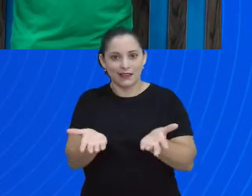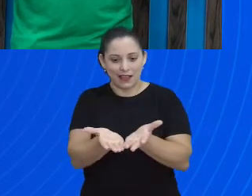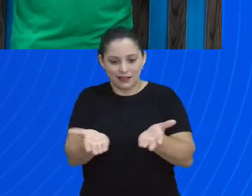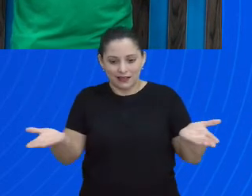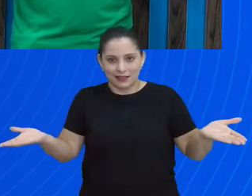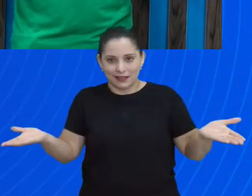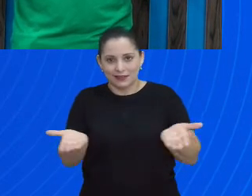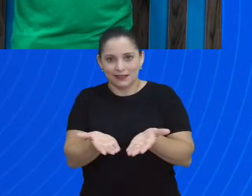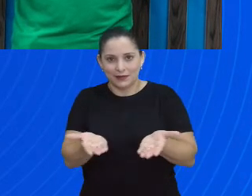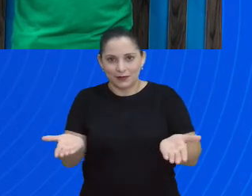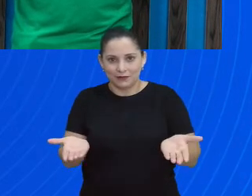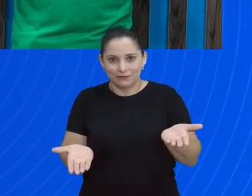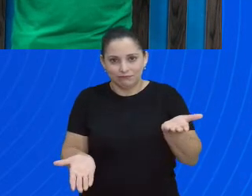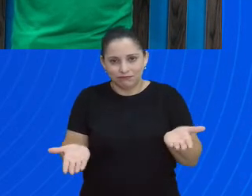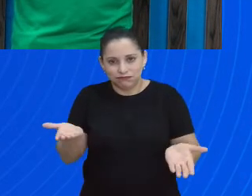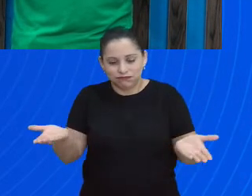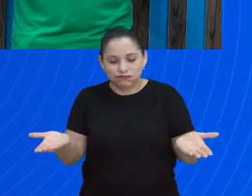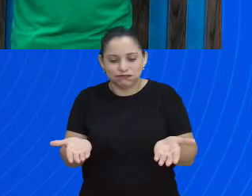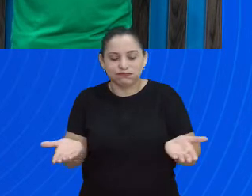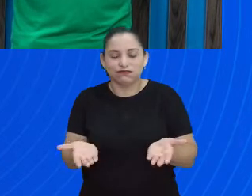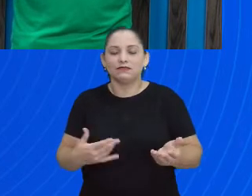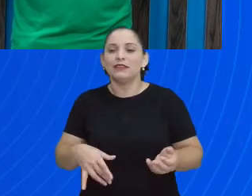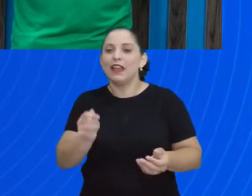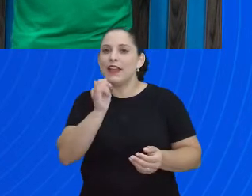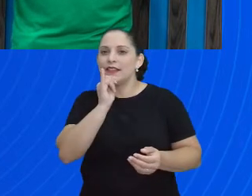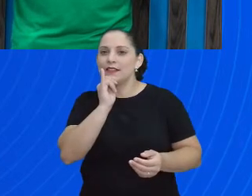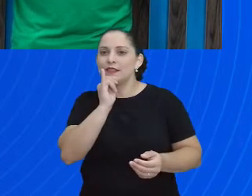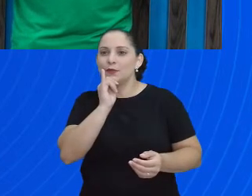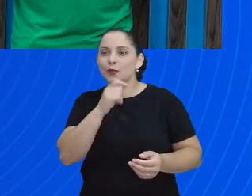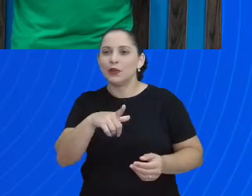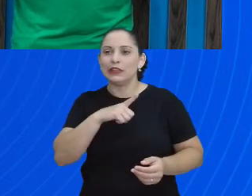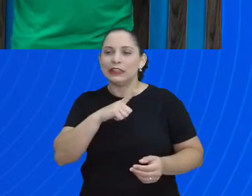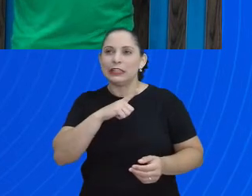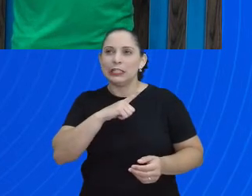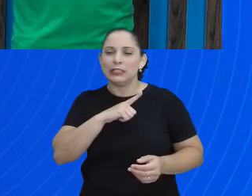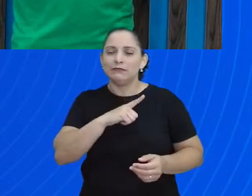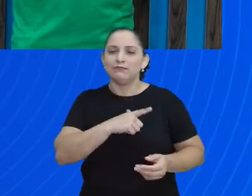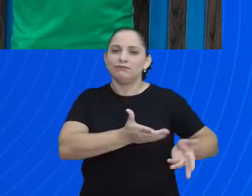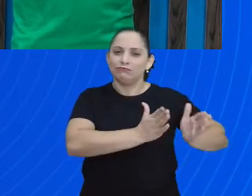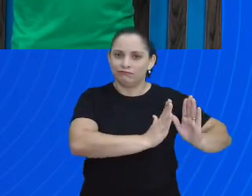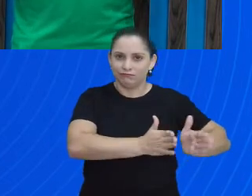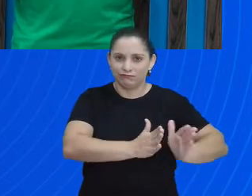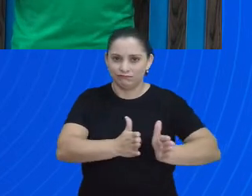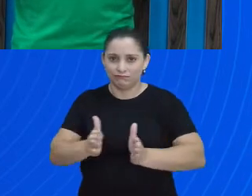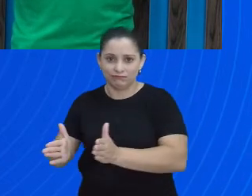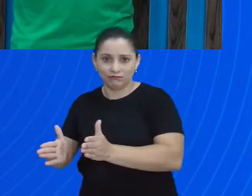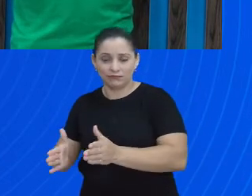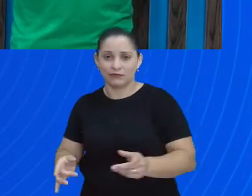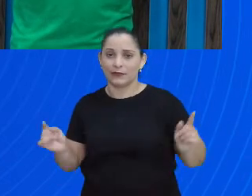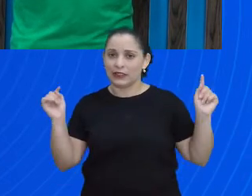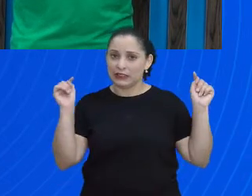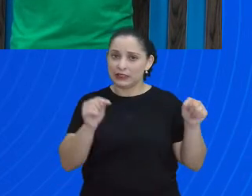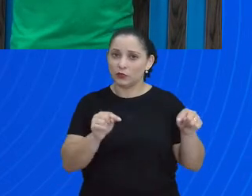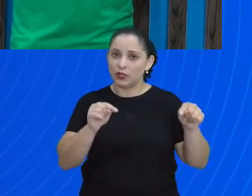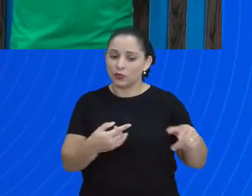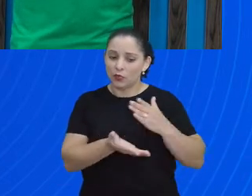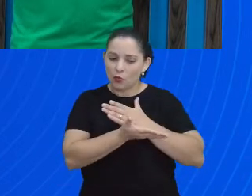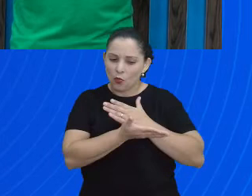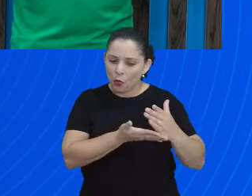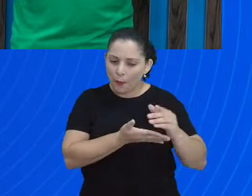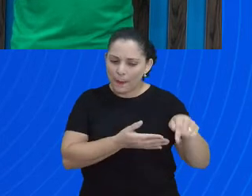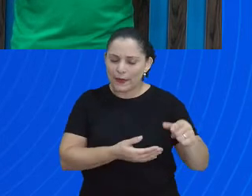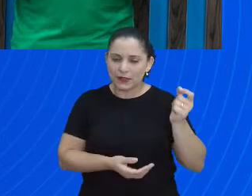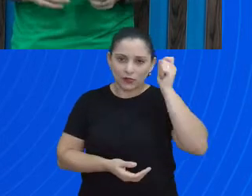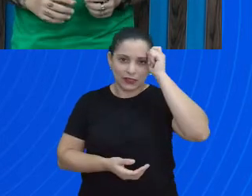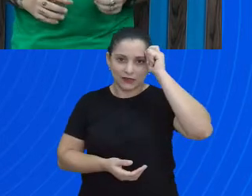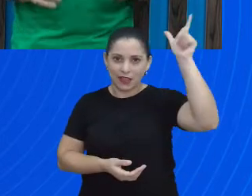que apareceu ali no começo, letra, número, operação, mas entenda que aquilo ali, o seu estado inicial, né, a ideia